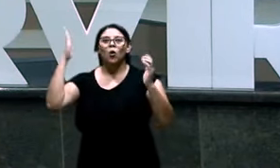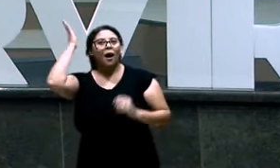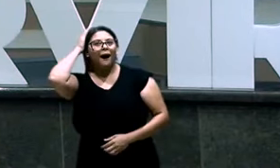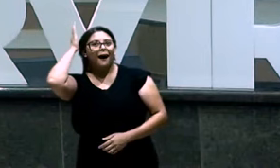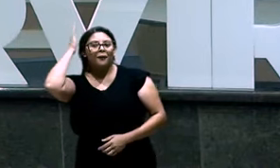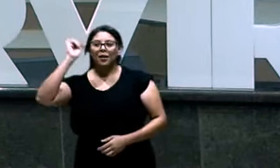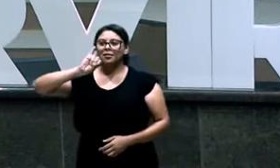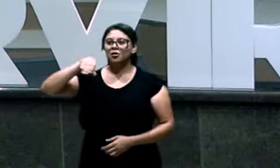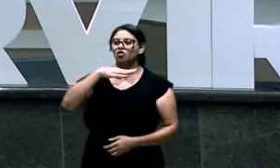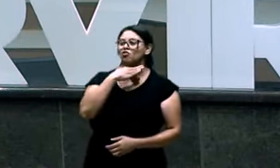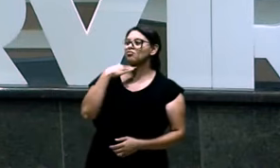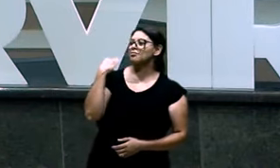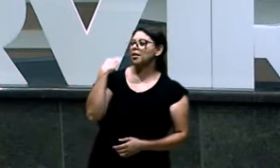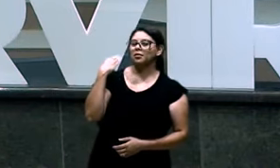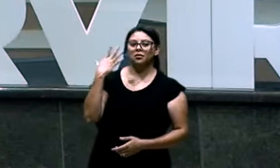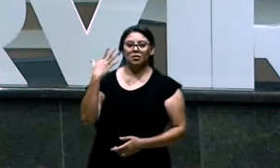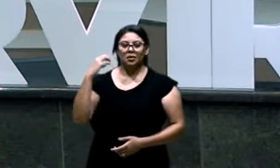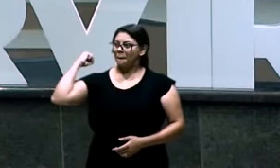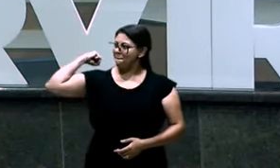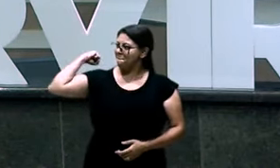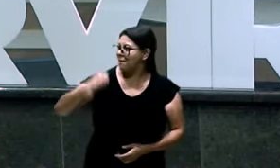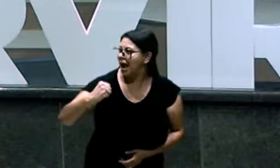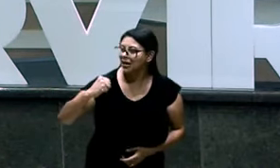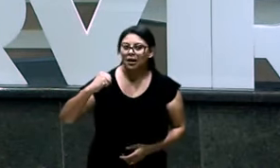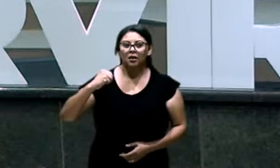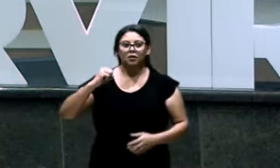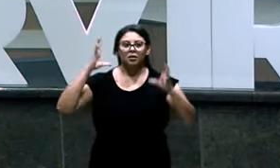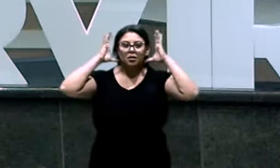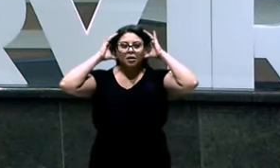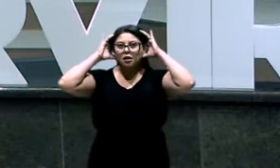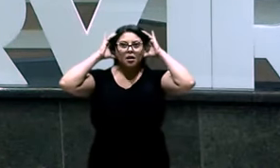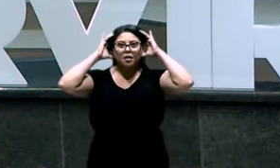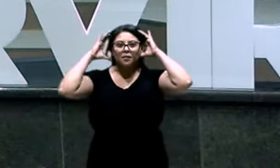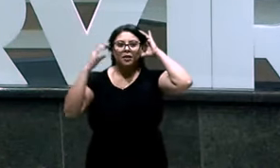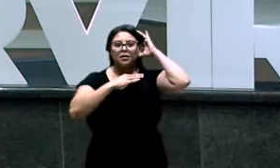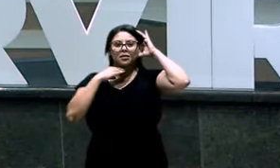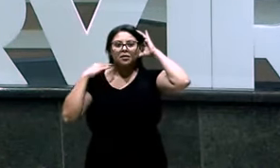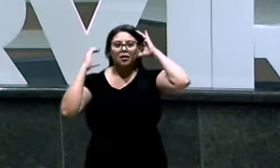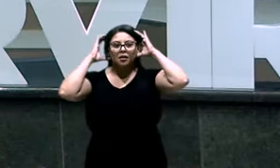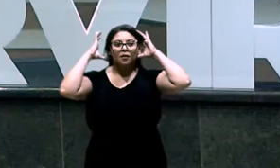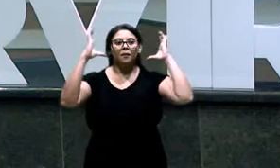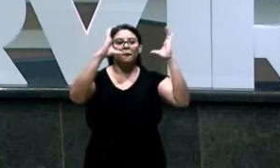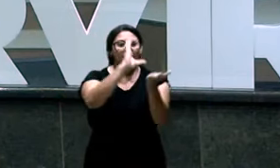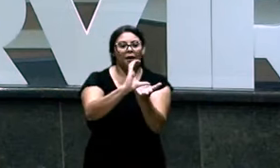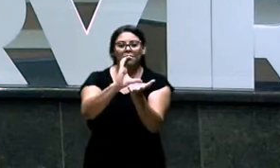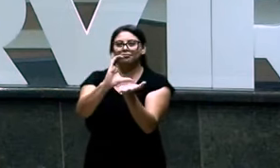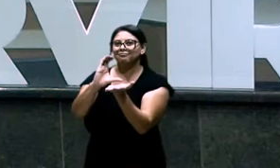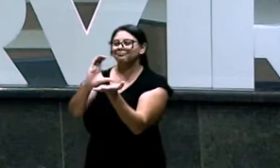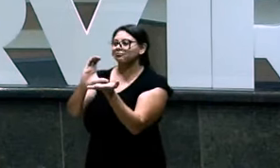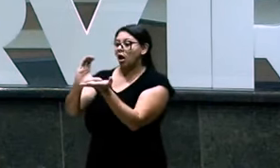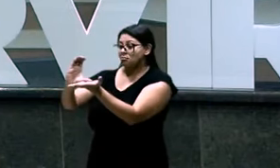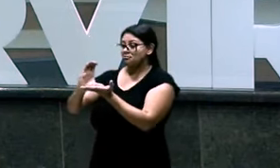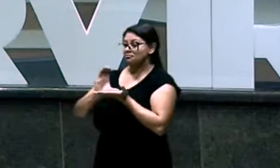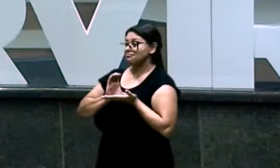Permita-me parafrasear. Se você procurasse Deus no culto do templo dos judeus, há uma